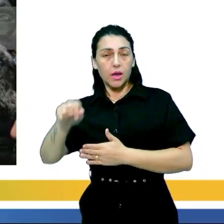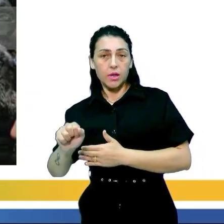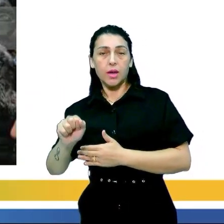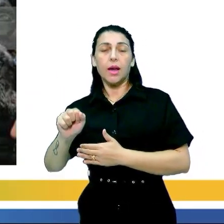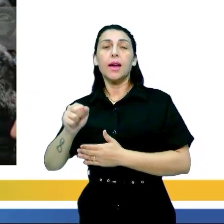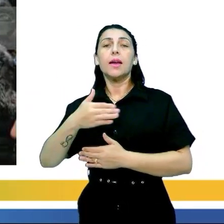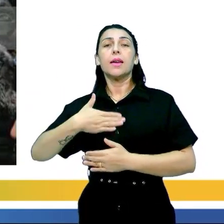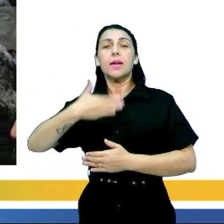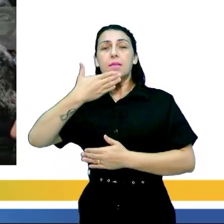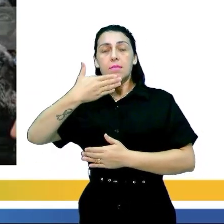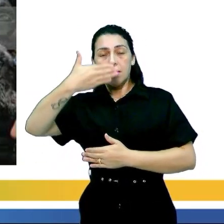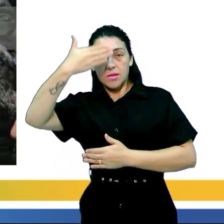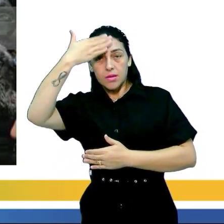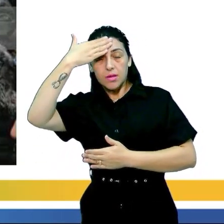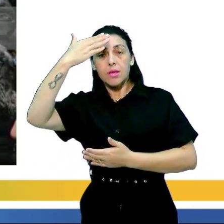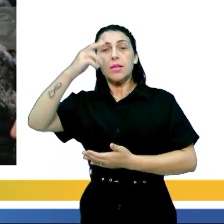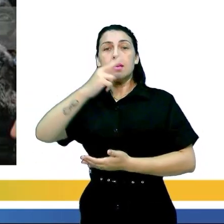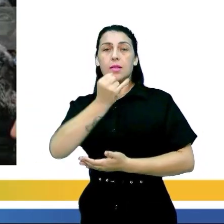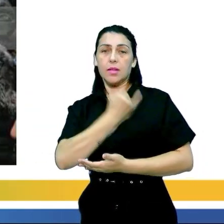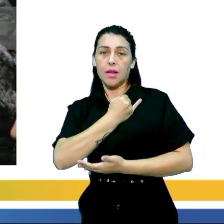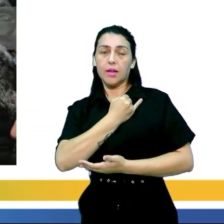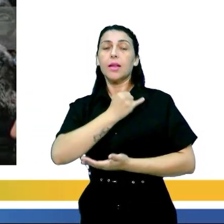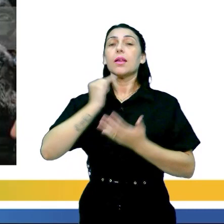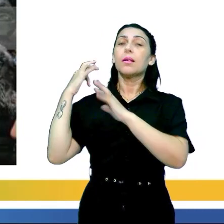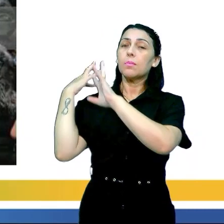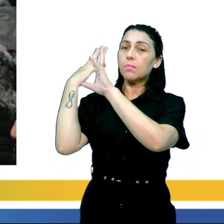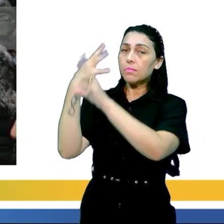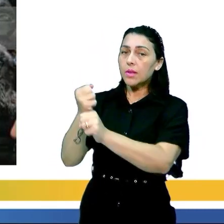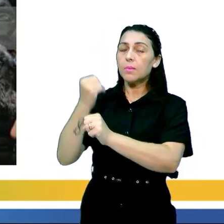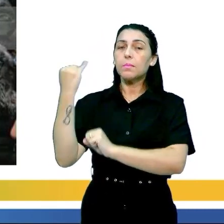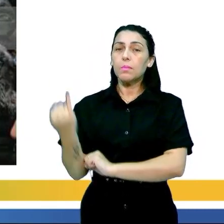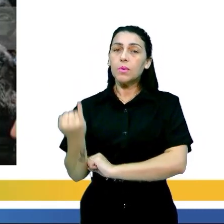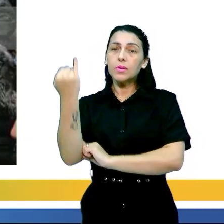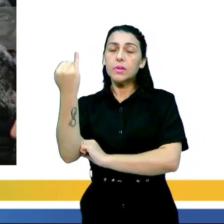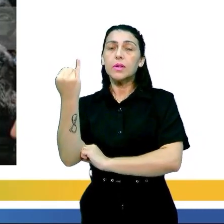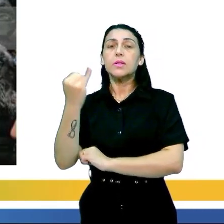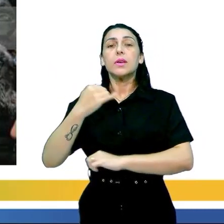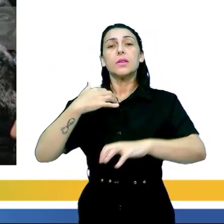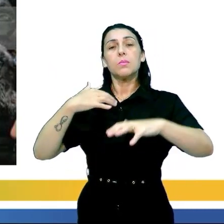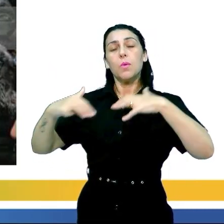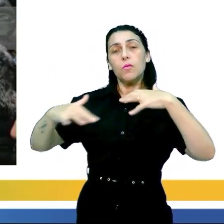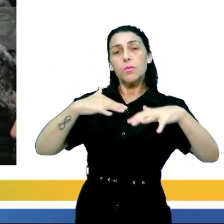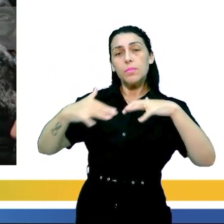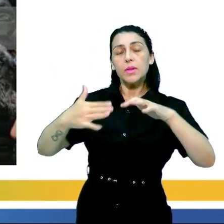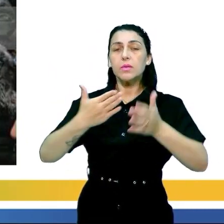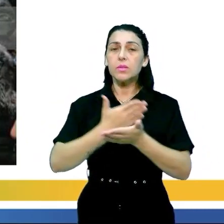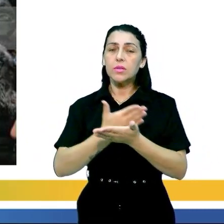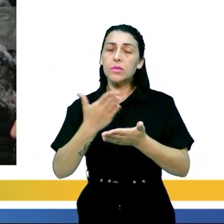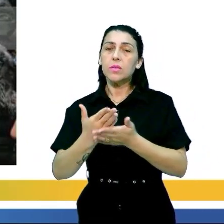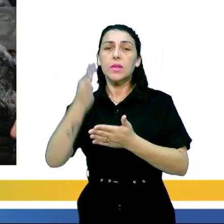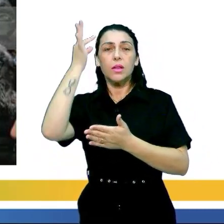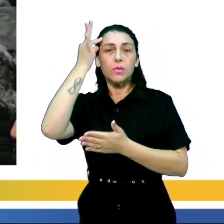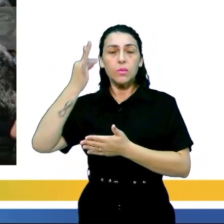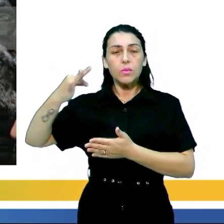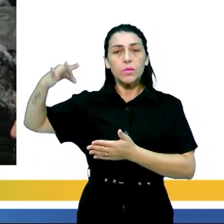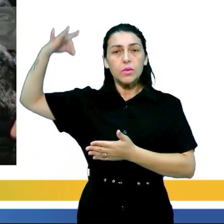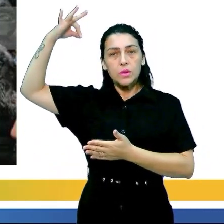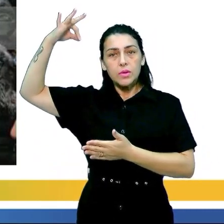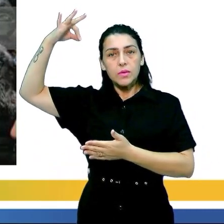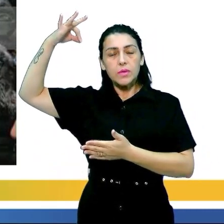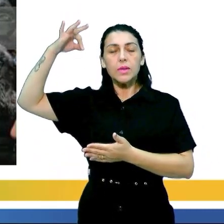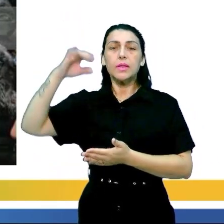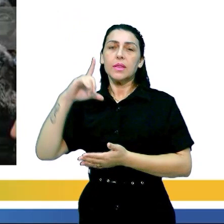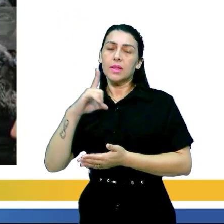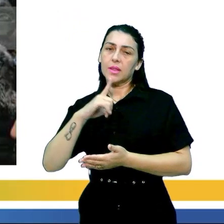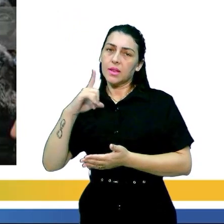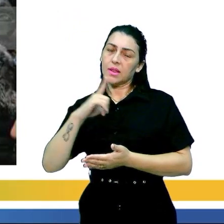Outra coisa importante para a gente revisar, que esse movimento ele iniciou na Tunísia e ele